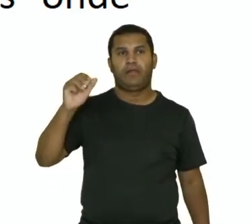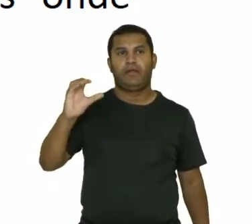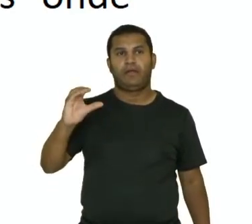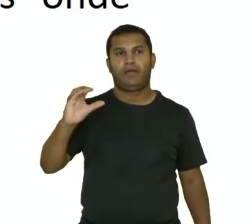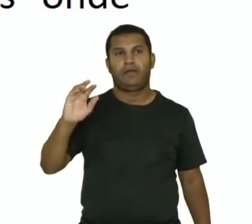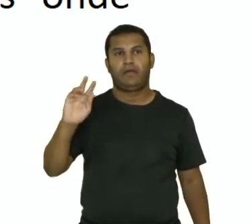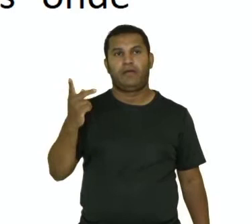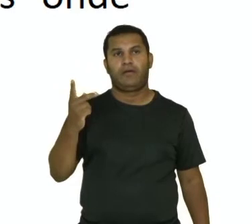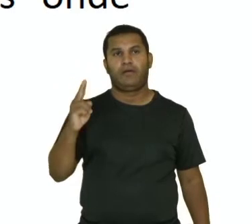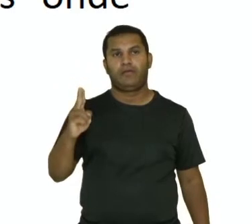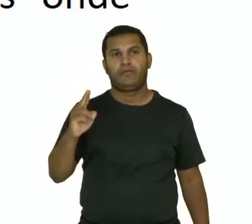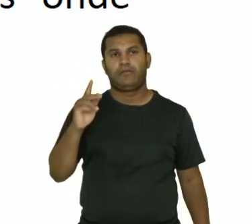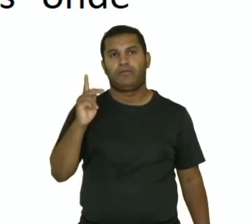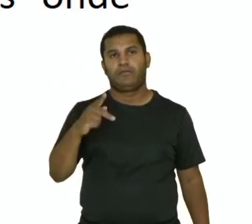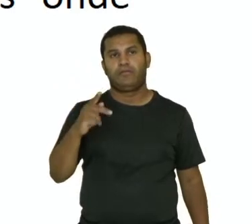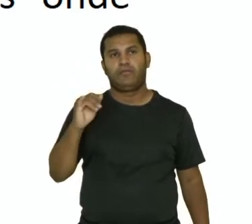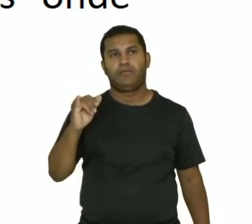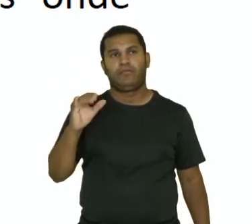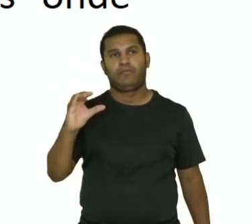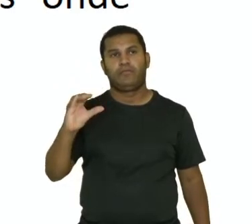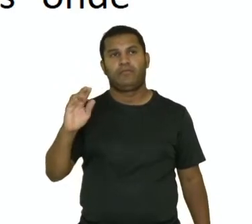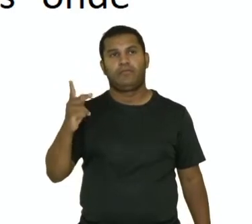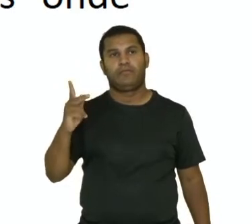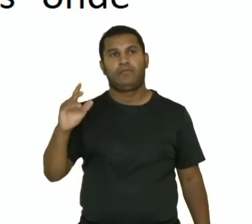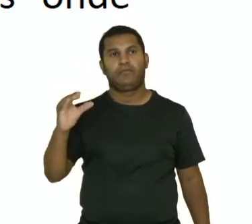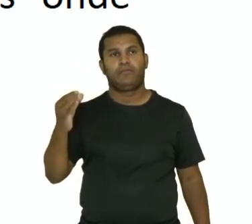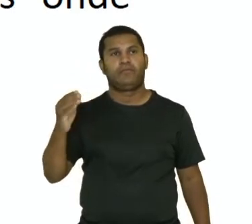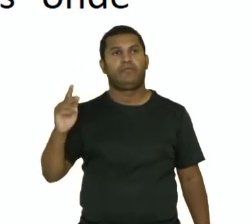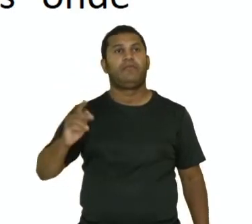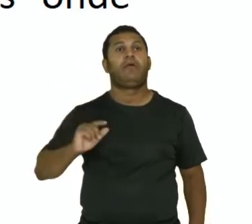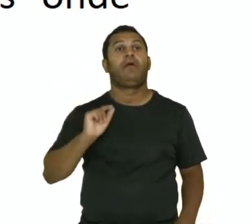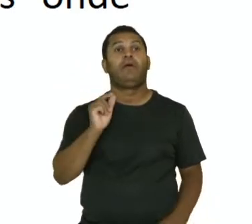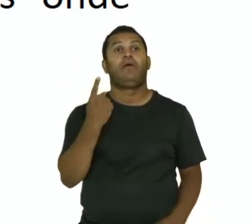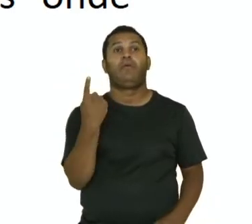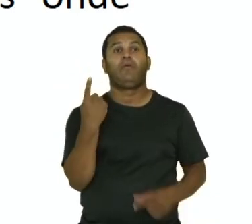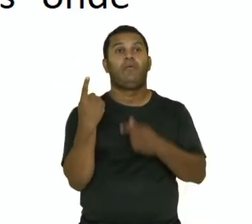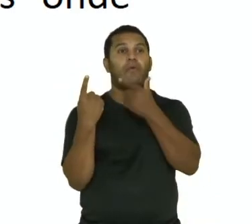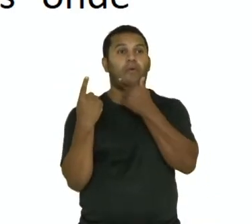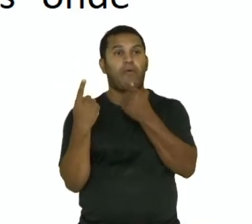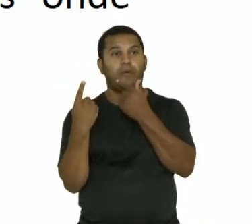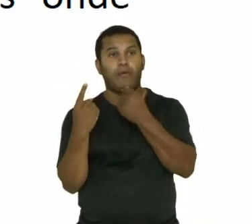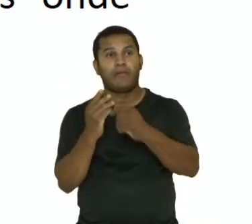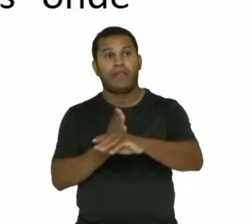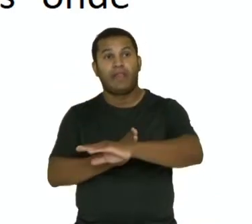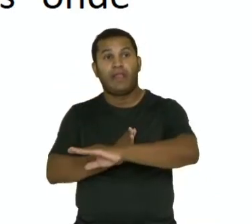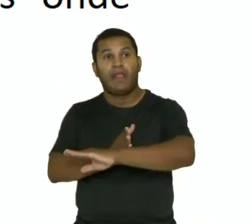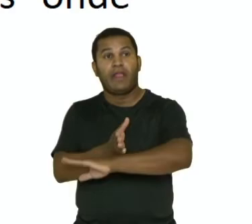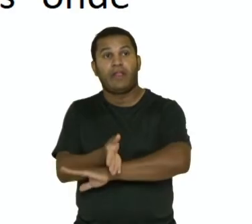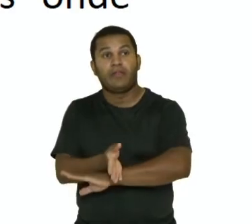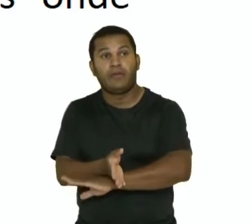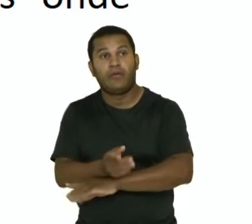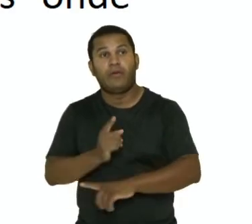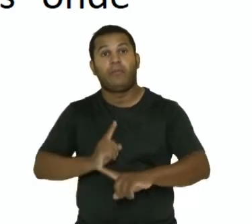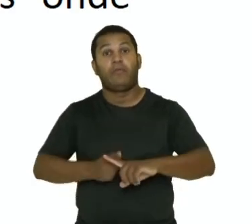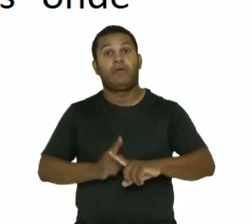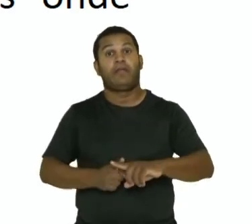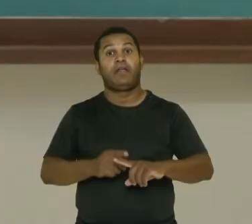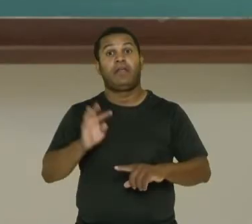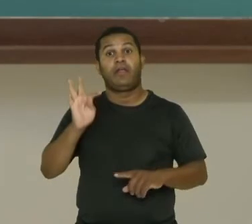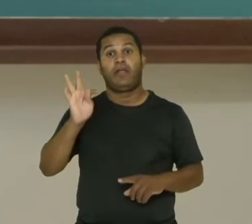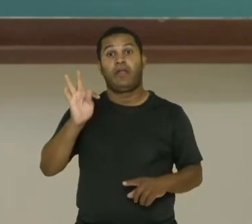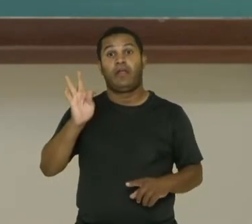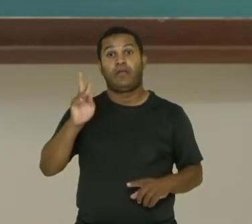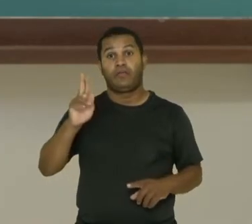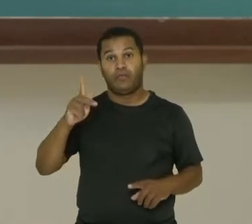de súditos, onde tentou recriar um novo império. E aqui o Tupac Amaru, considerado o último imperador inca, porque depois que